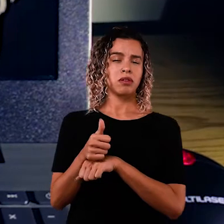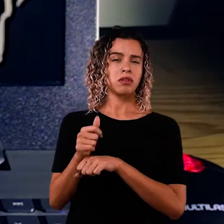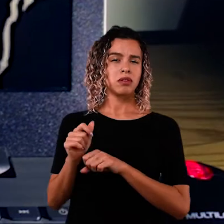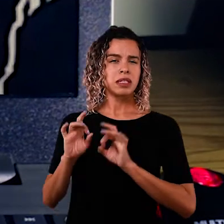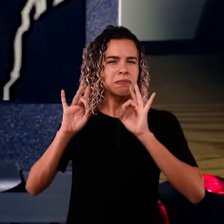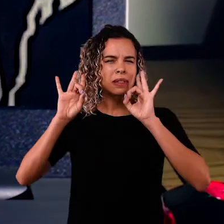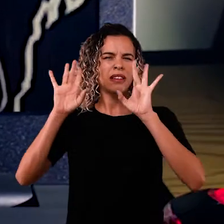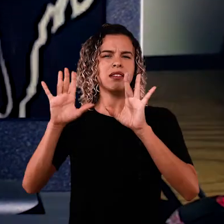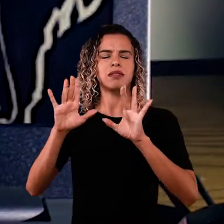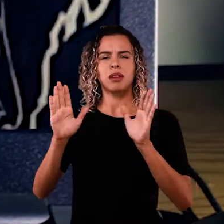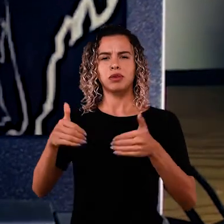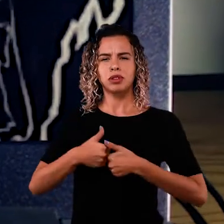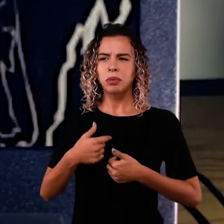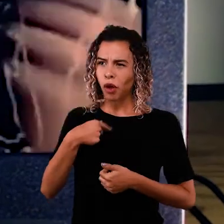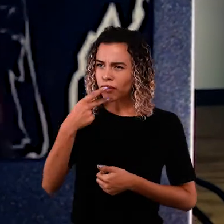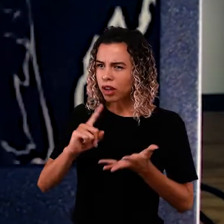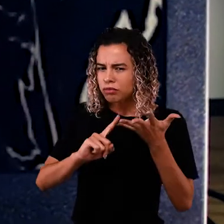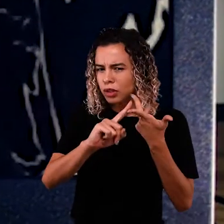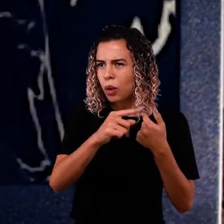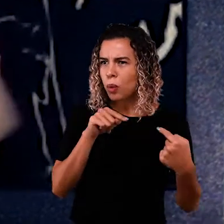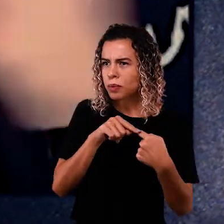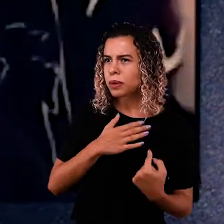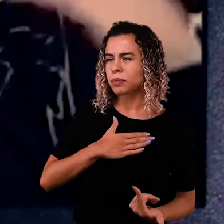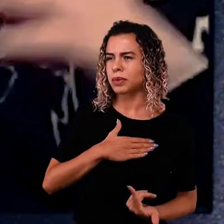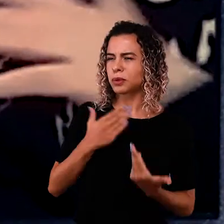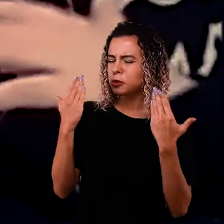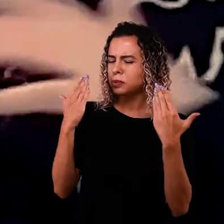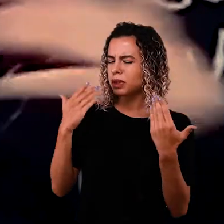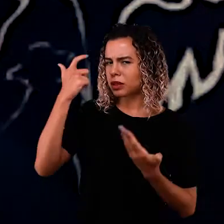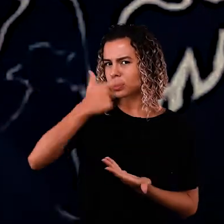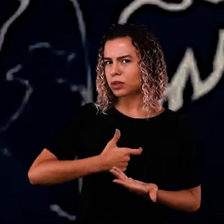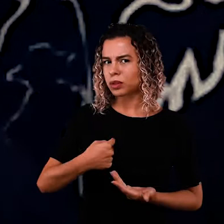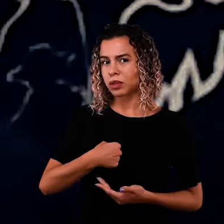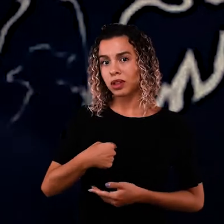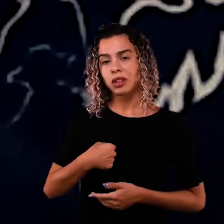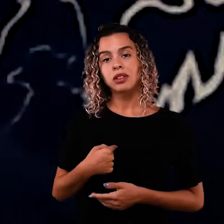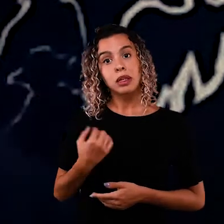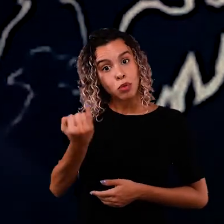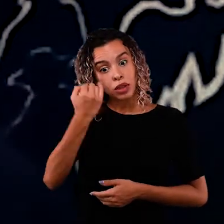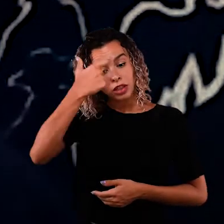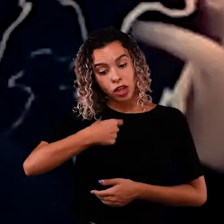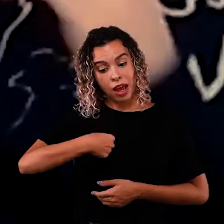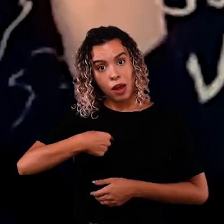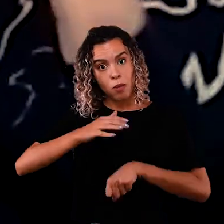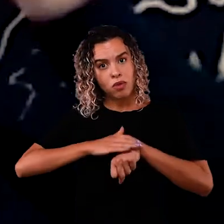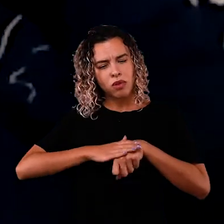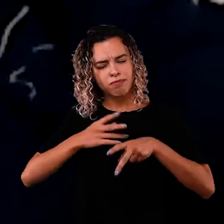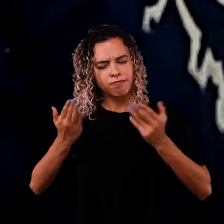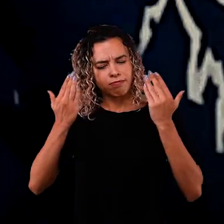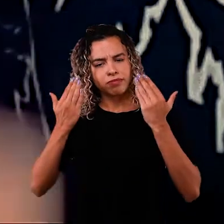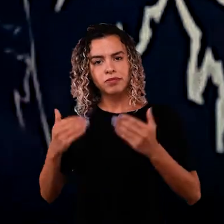questionei pra ele, eu falei que eu me identificava com algumas coisas, porque essa suspeita da própria pessoa é muito importante, né, pra se chegar até o